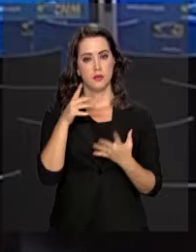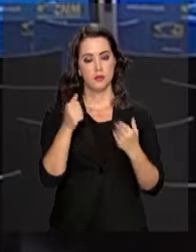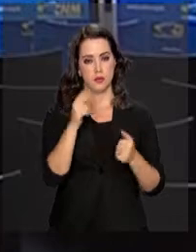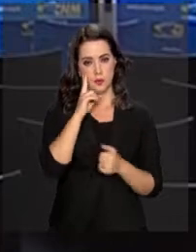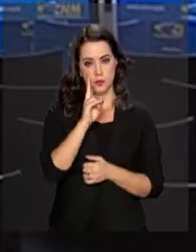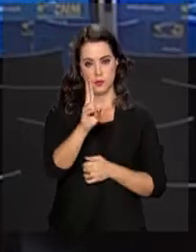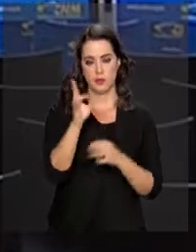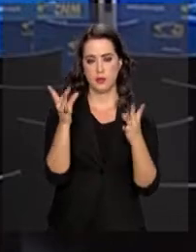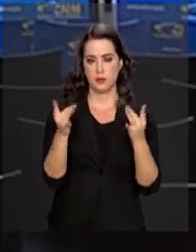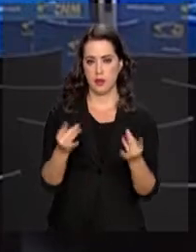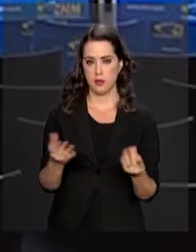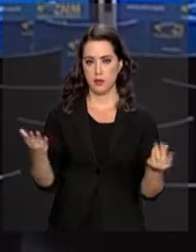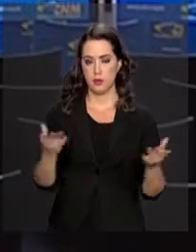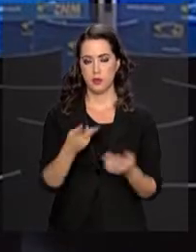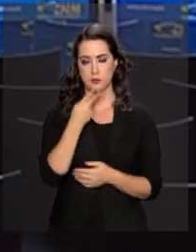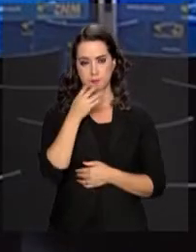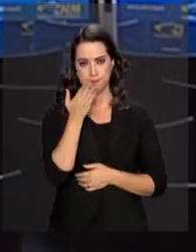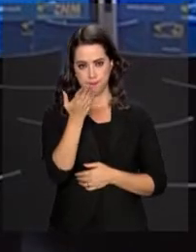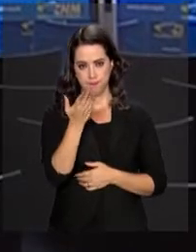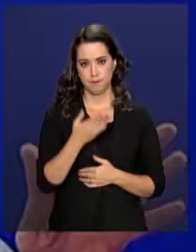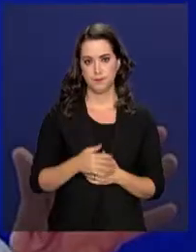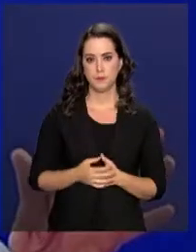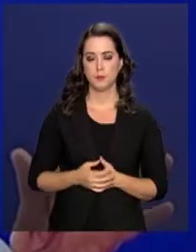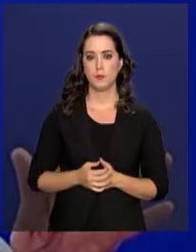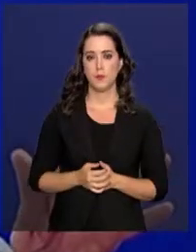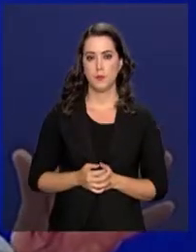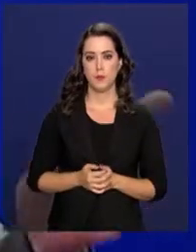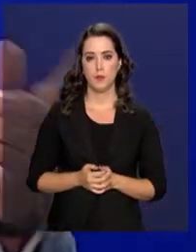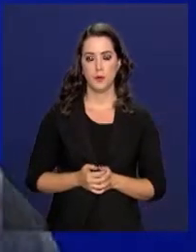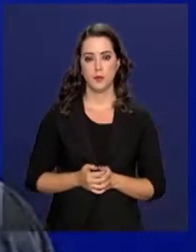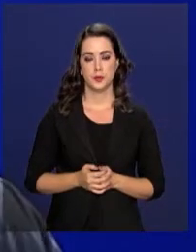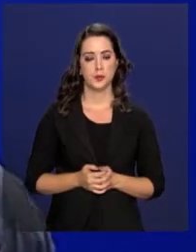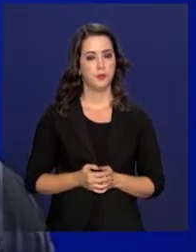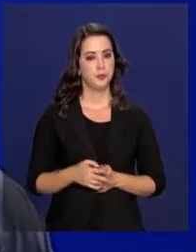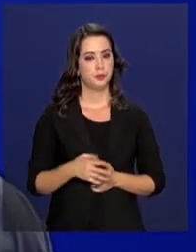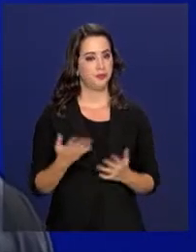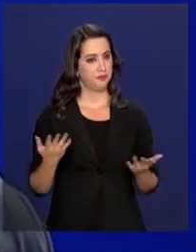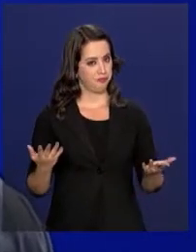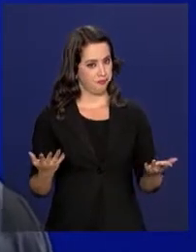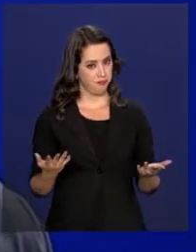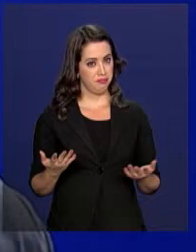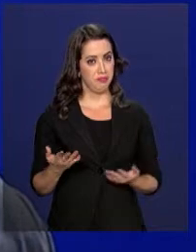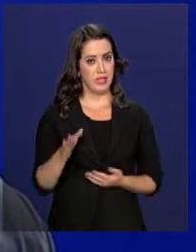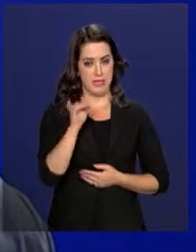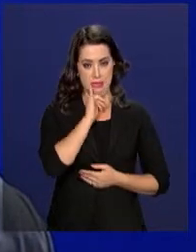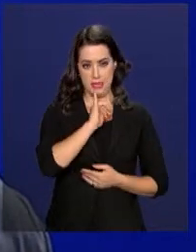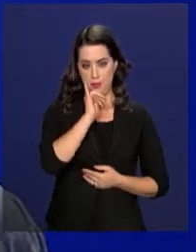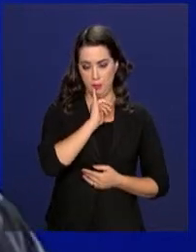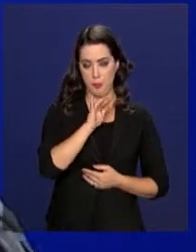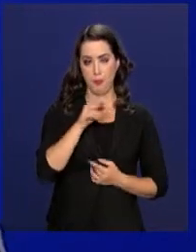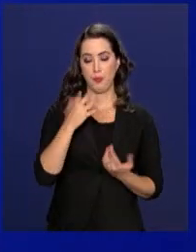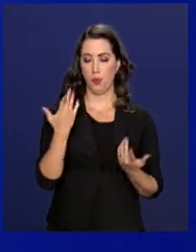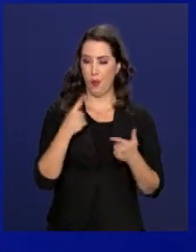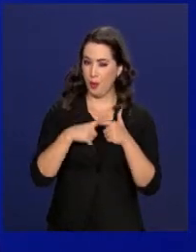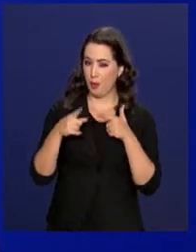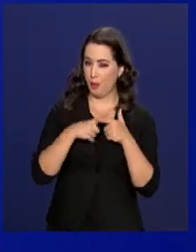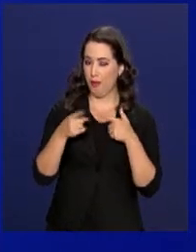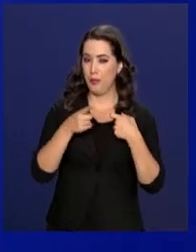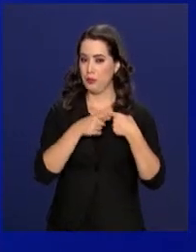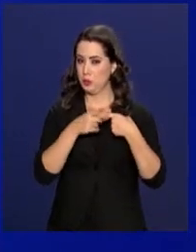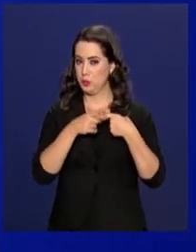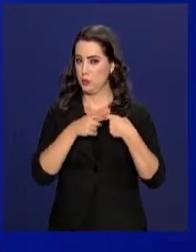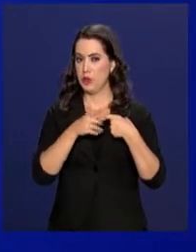disse o presidente michel temer neste evento vejam que o caso os médicos cubanos o episódio se deu na semana